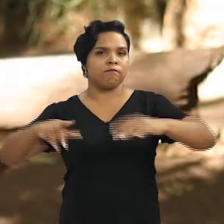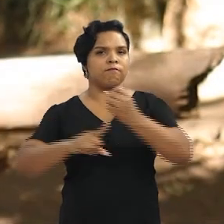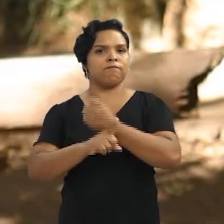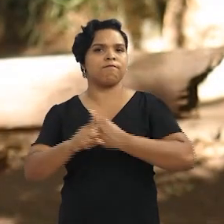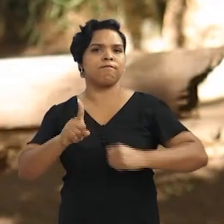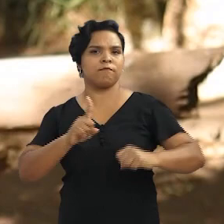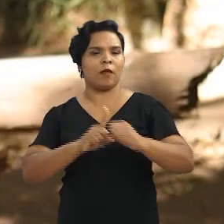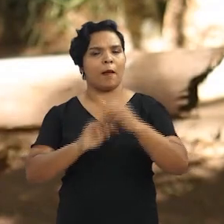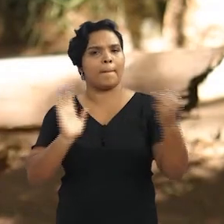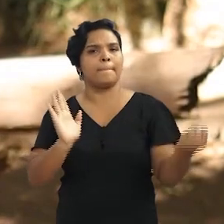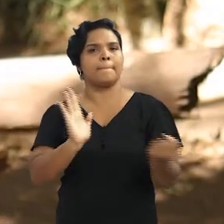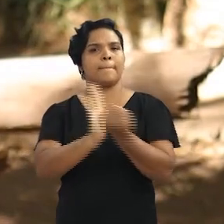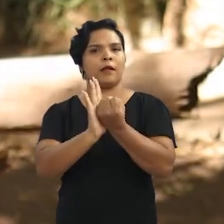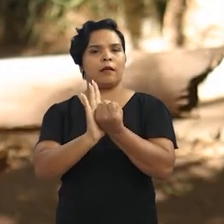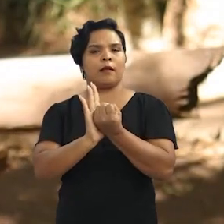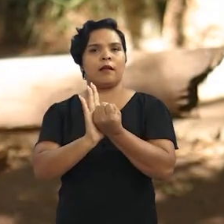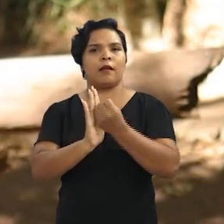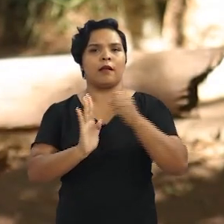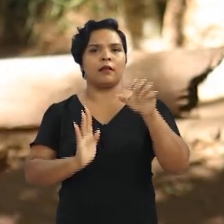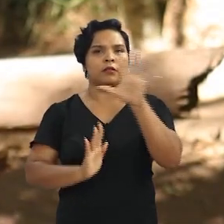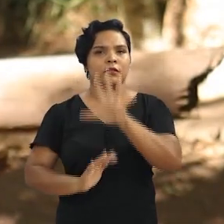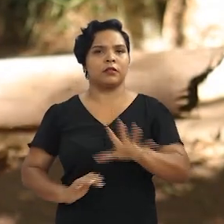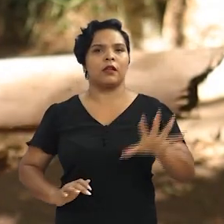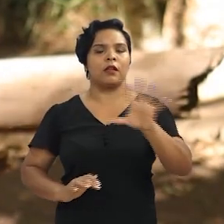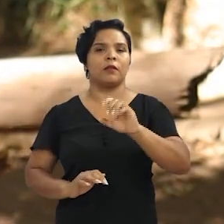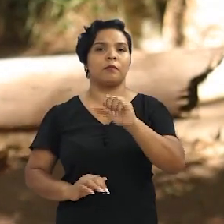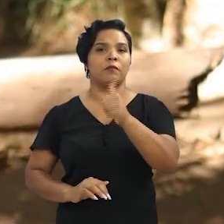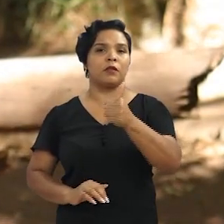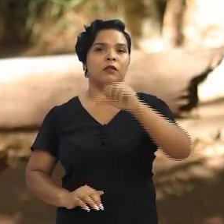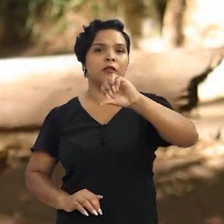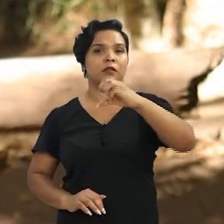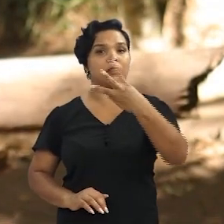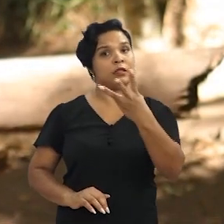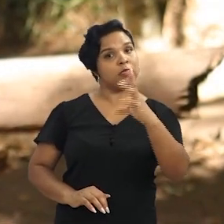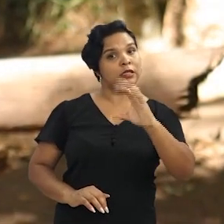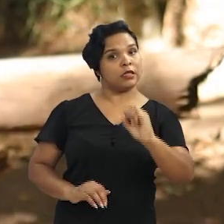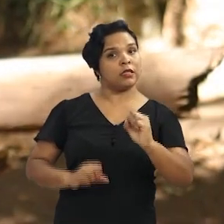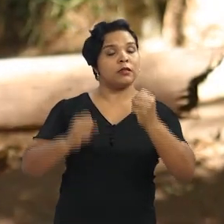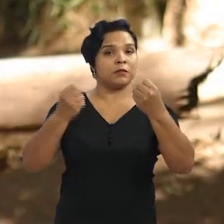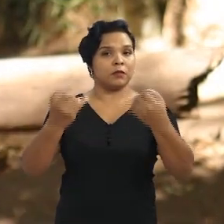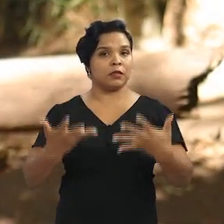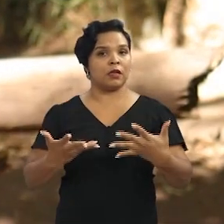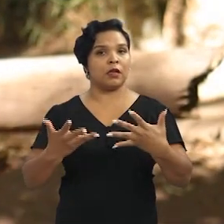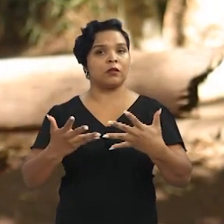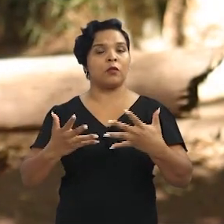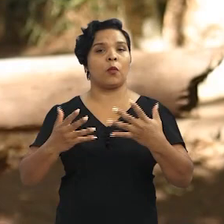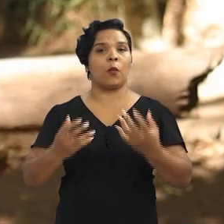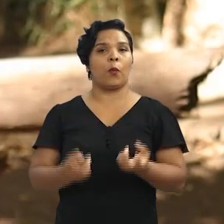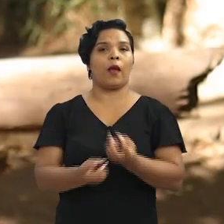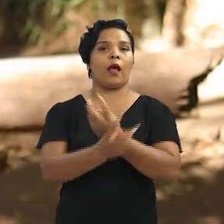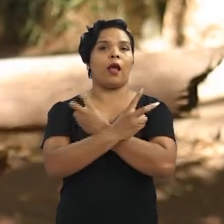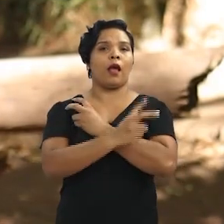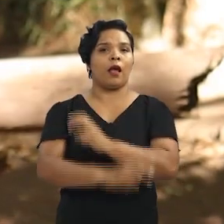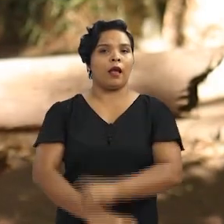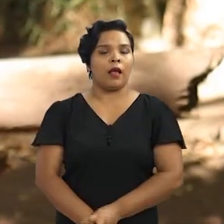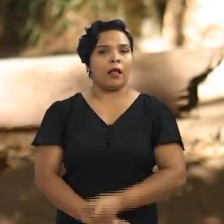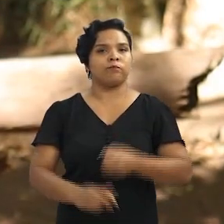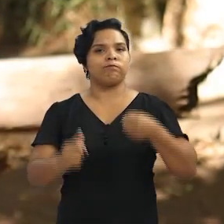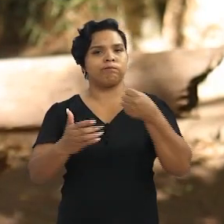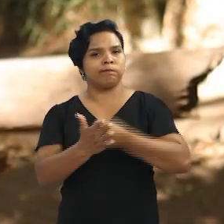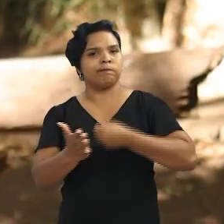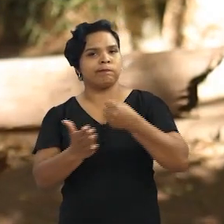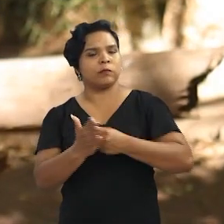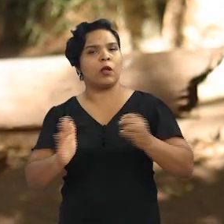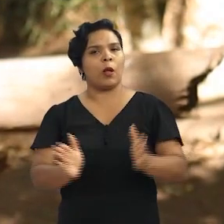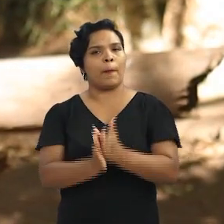Um movimento social que marcou a região nordeste do Brasil na década de 1930. Estou falando do cangaço, uma intervenção